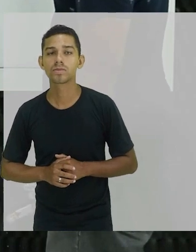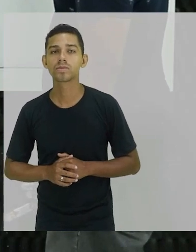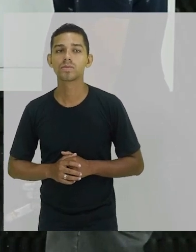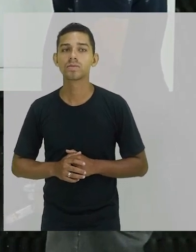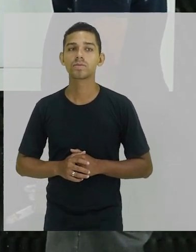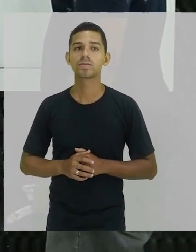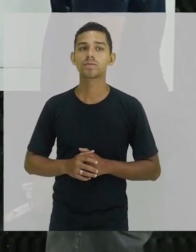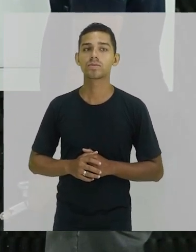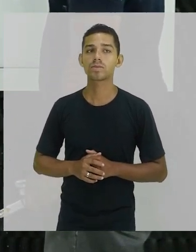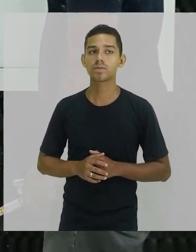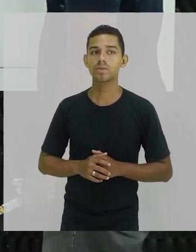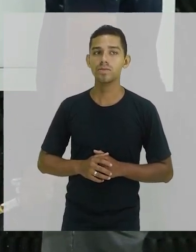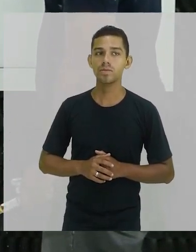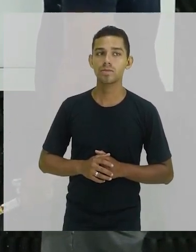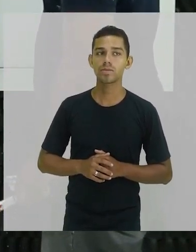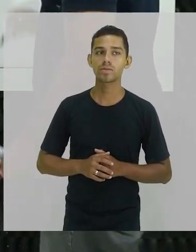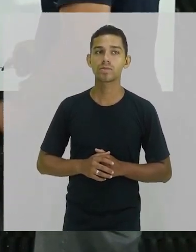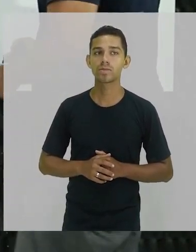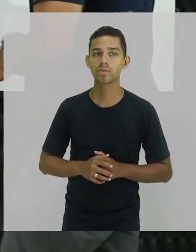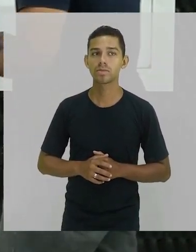propagação.